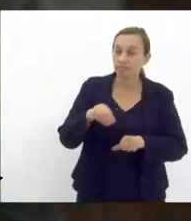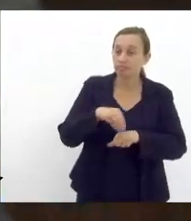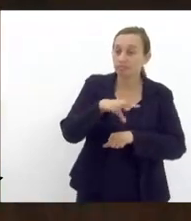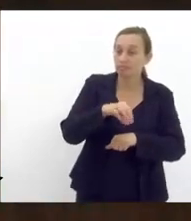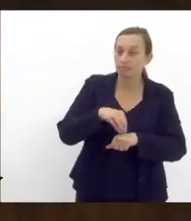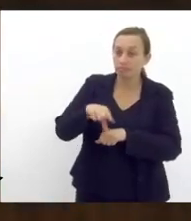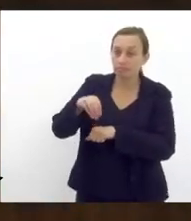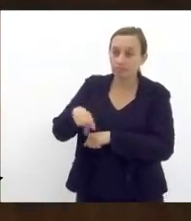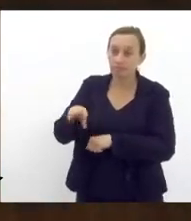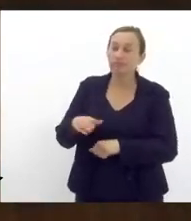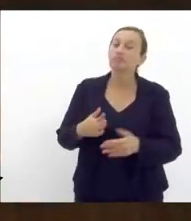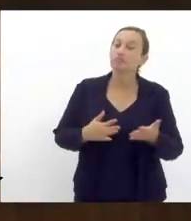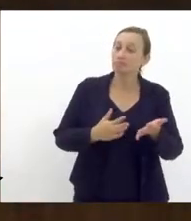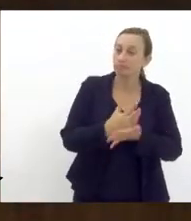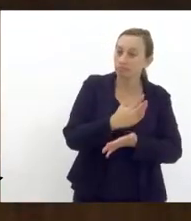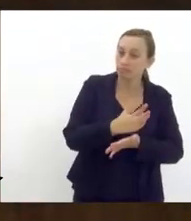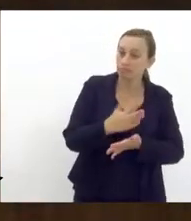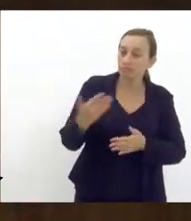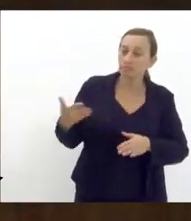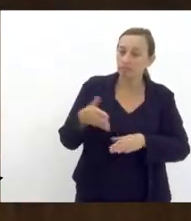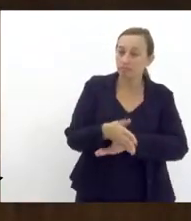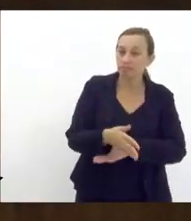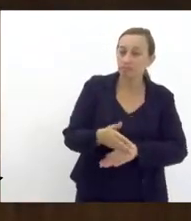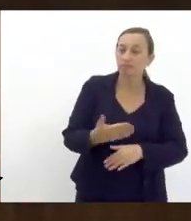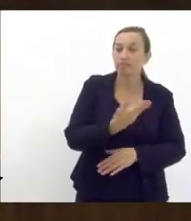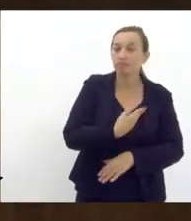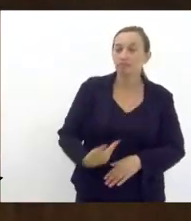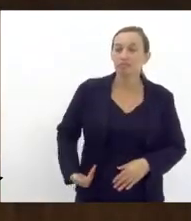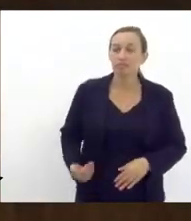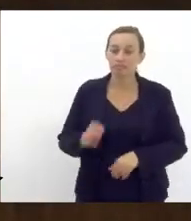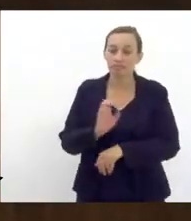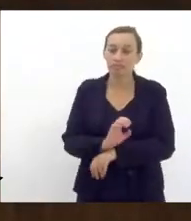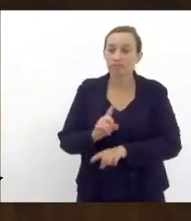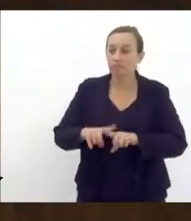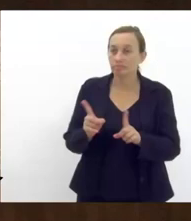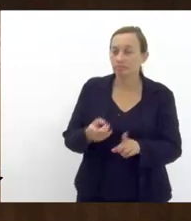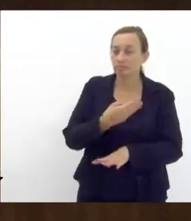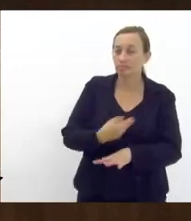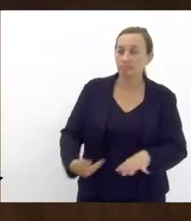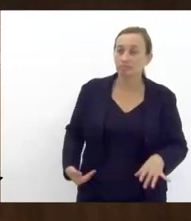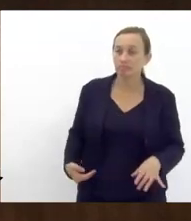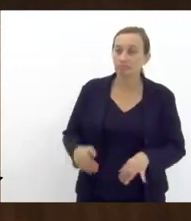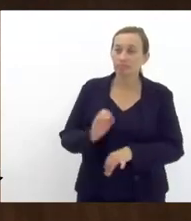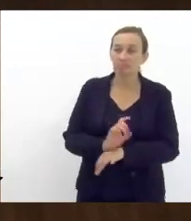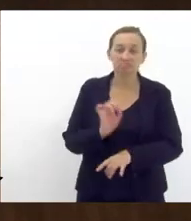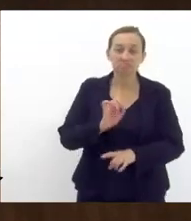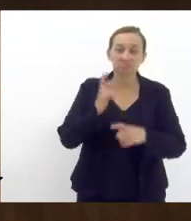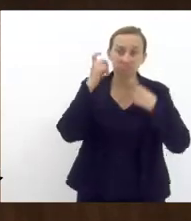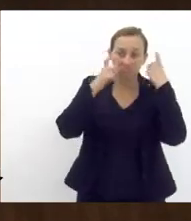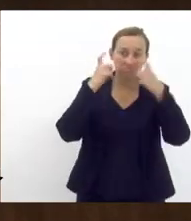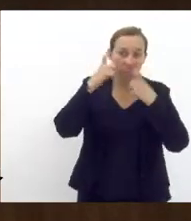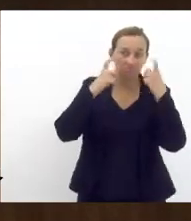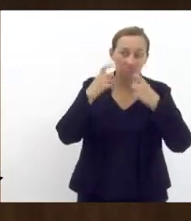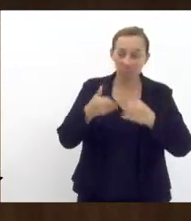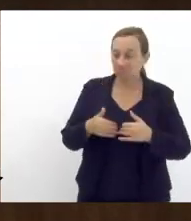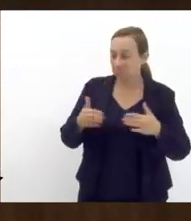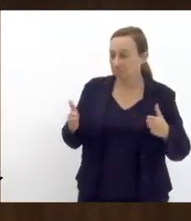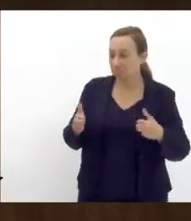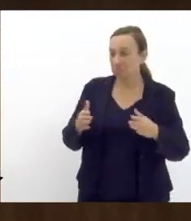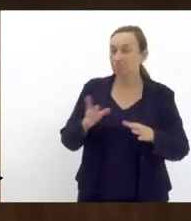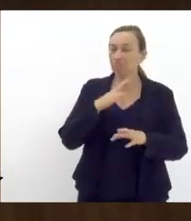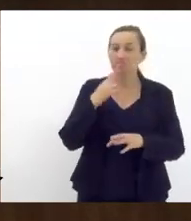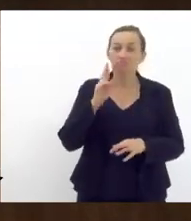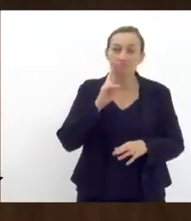foram aprovadas chegou ao governo do estado mas o governo do estado não se preocupou em reabrir esses